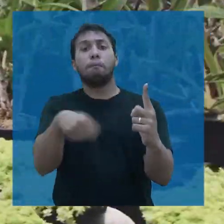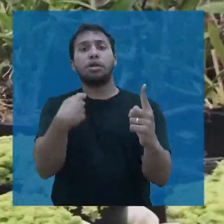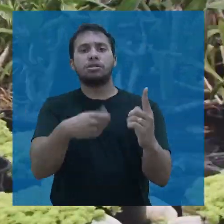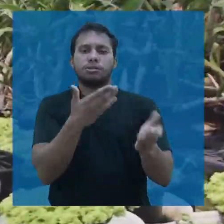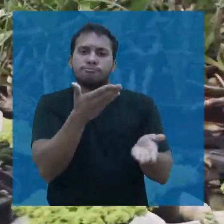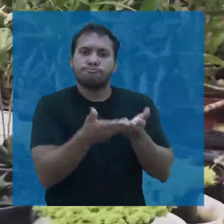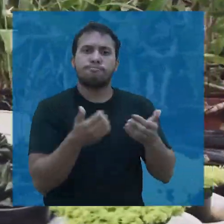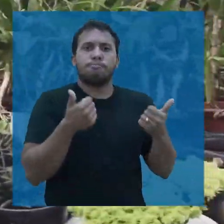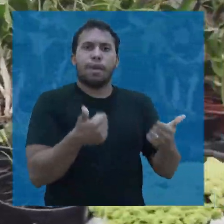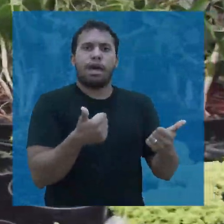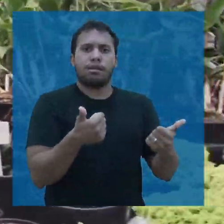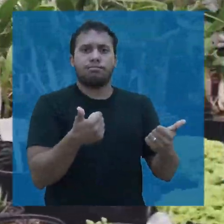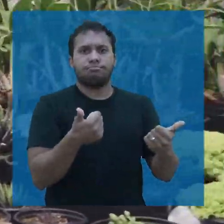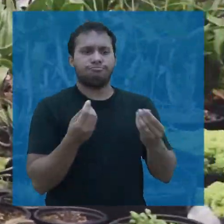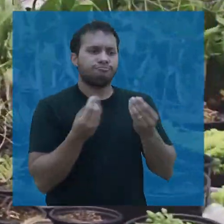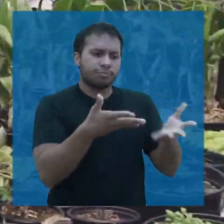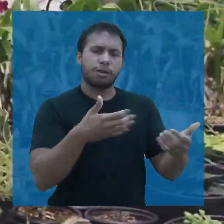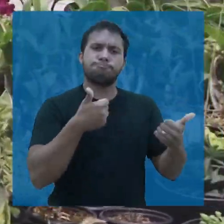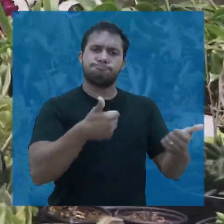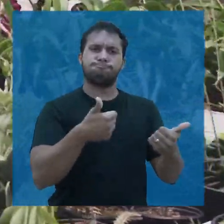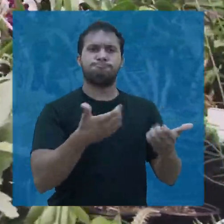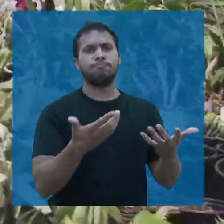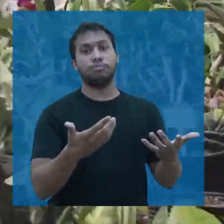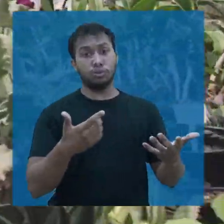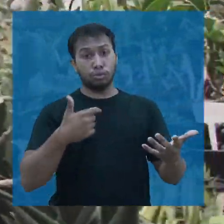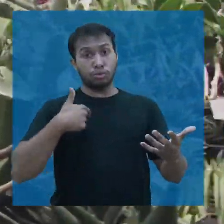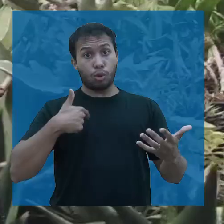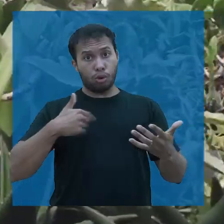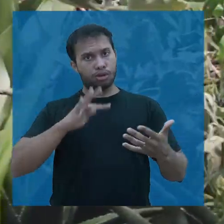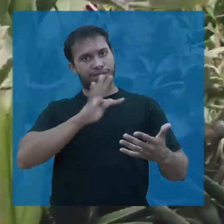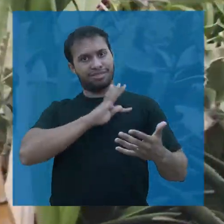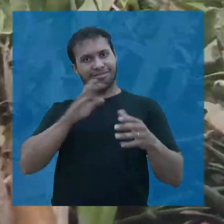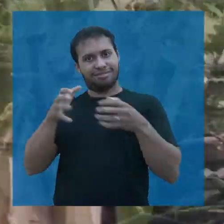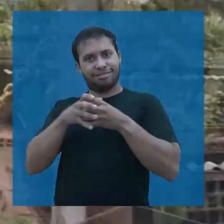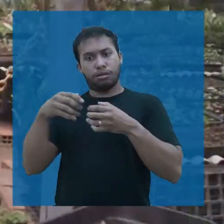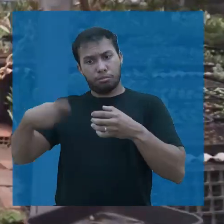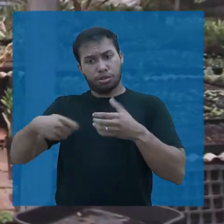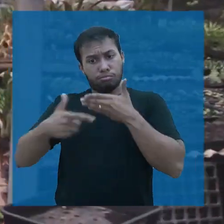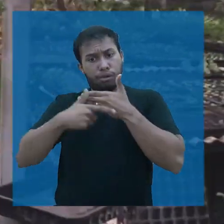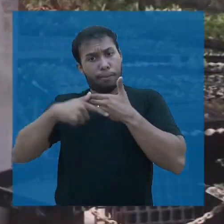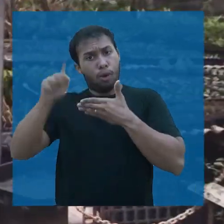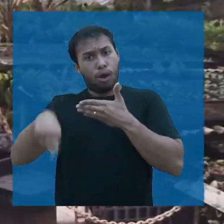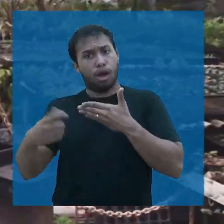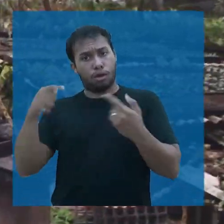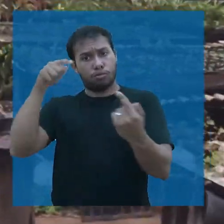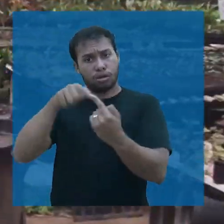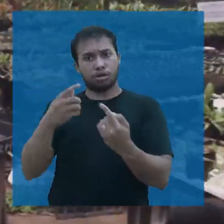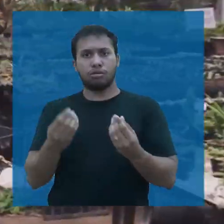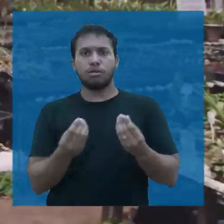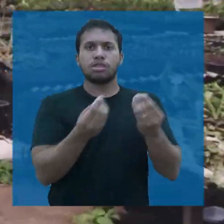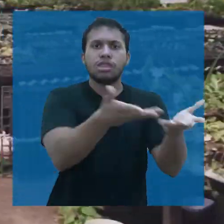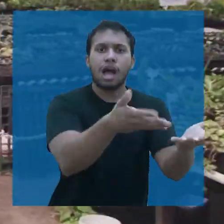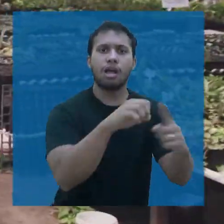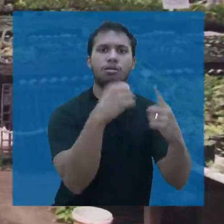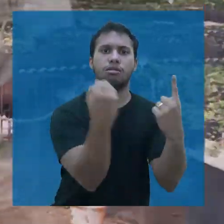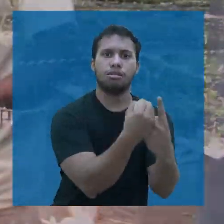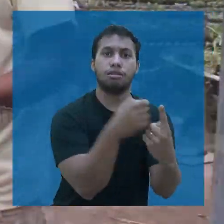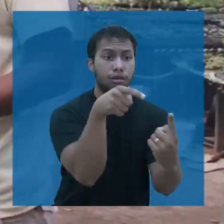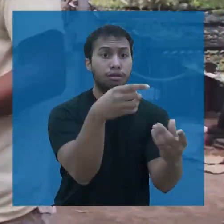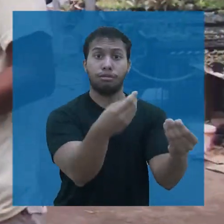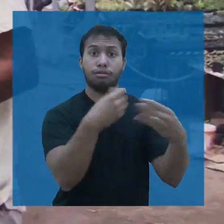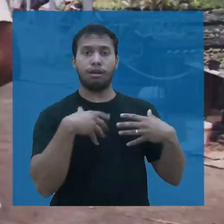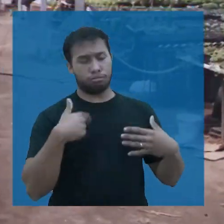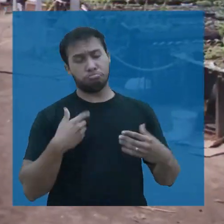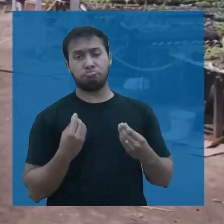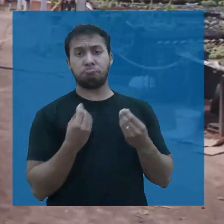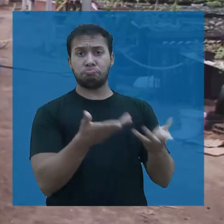sociedade precisa de ser bem atendida. E nós, como servidores, precisamos fazer esse papel, dando um retorno à sociedade por